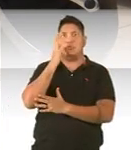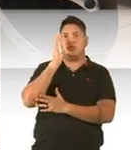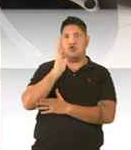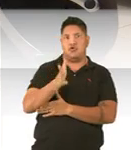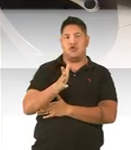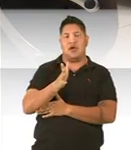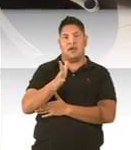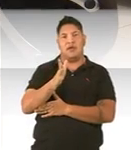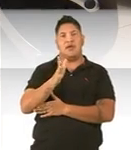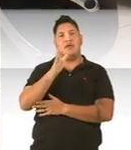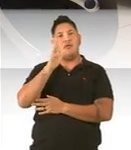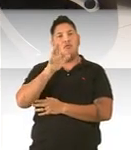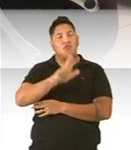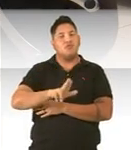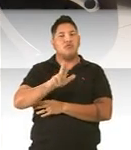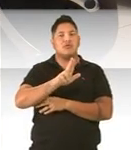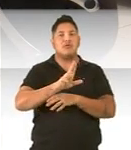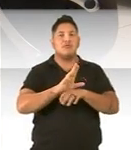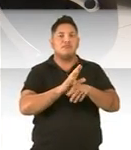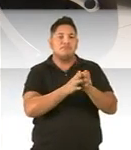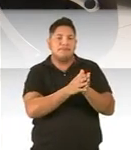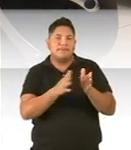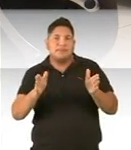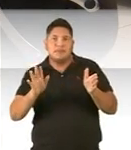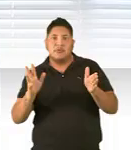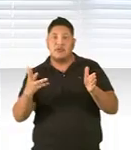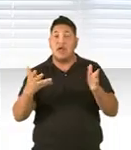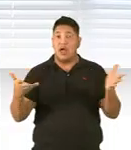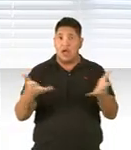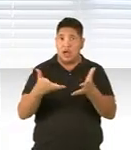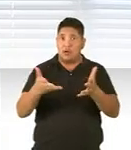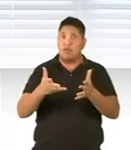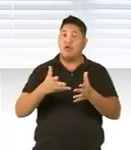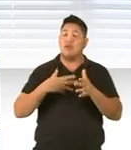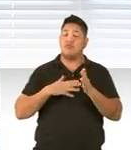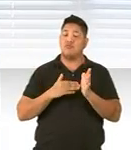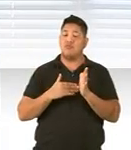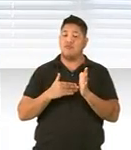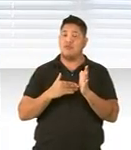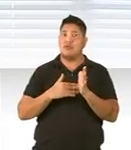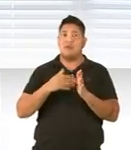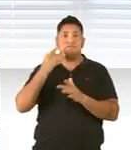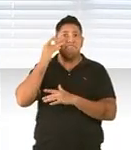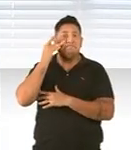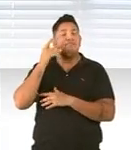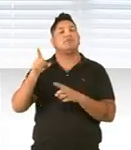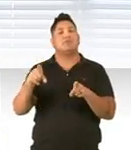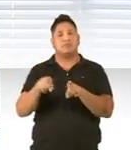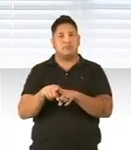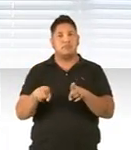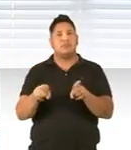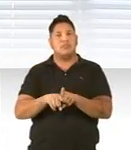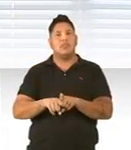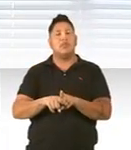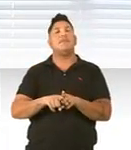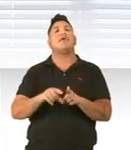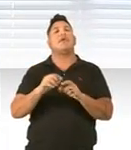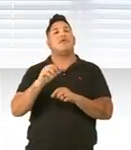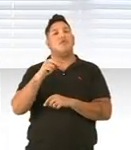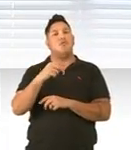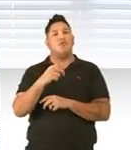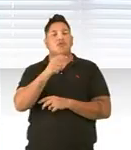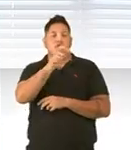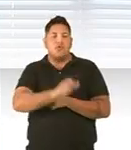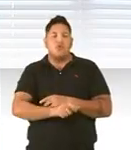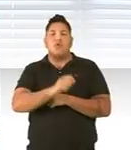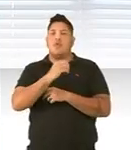serem realizadas já sob o regime da pandemia. E agora, na fase oral, aqui já em Brasília, presencial também, os